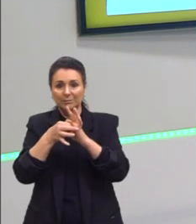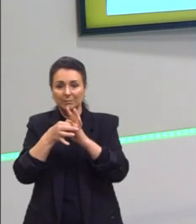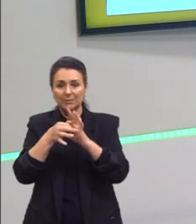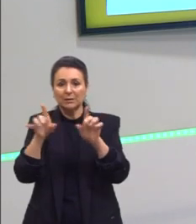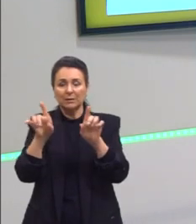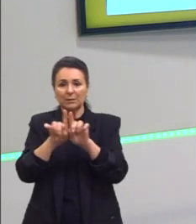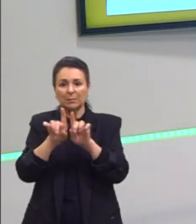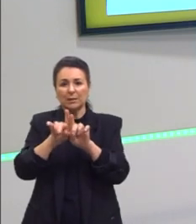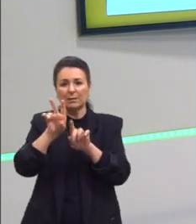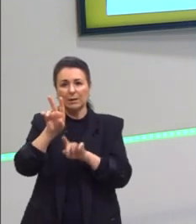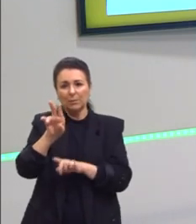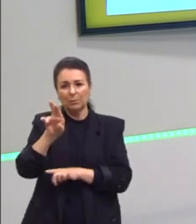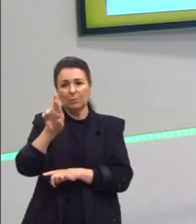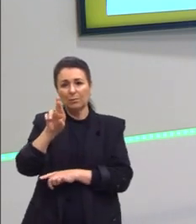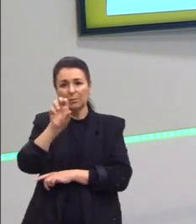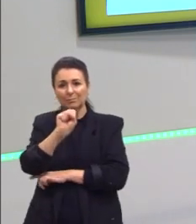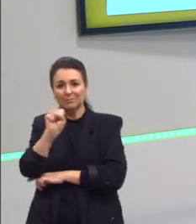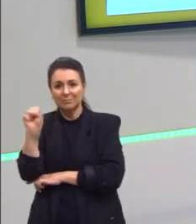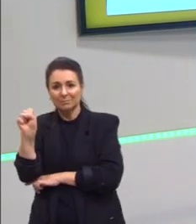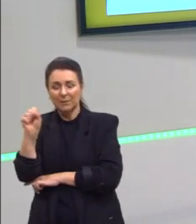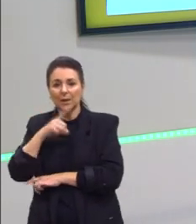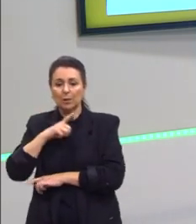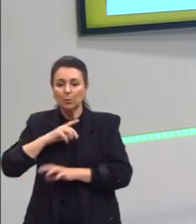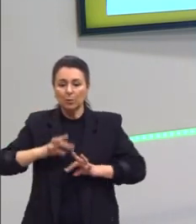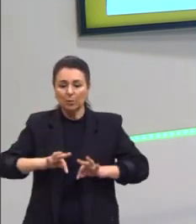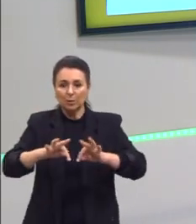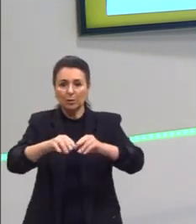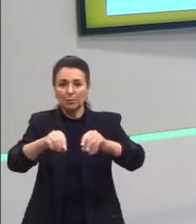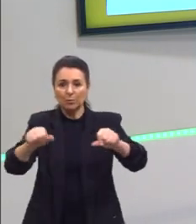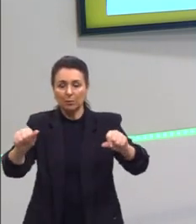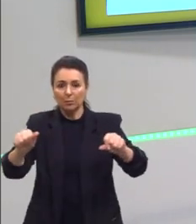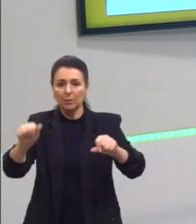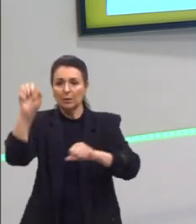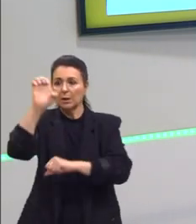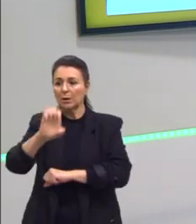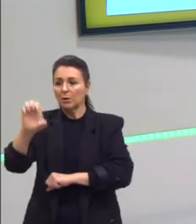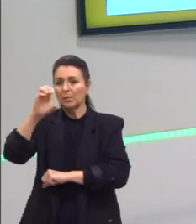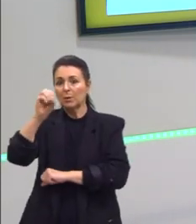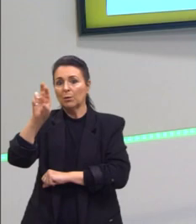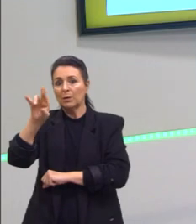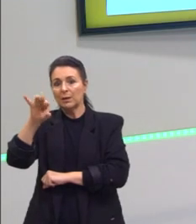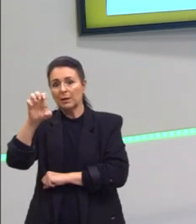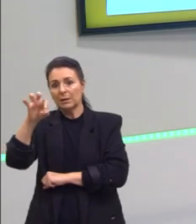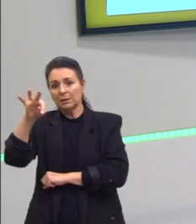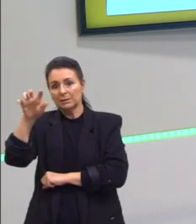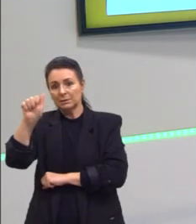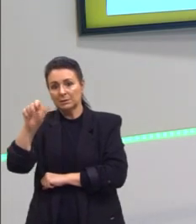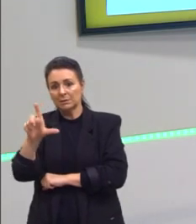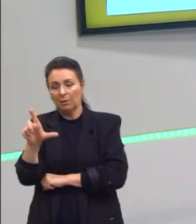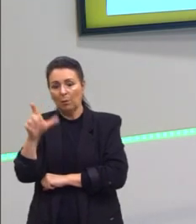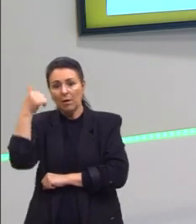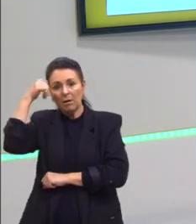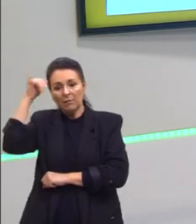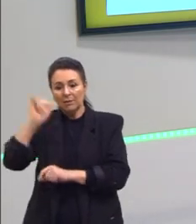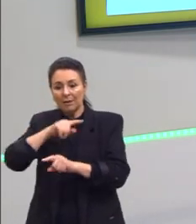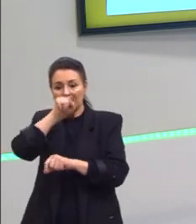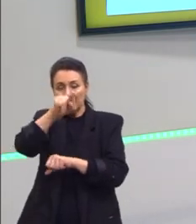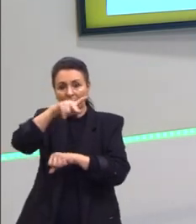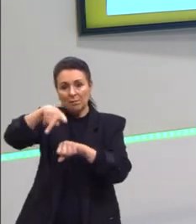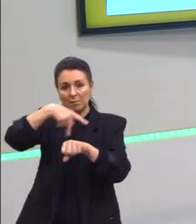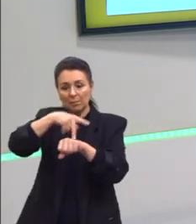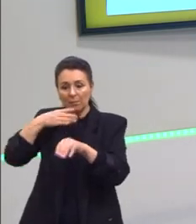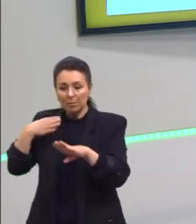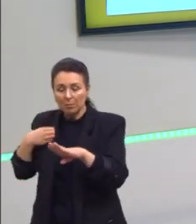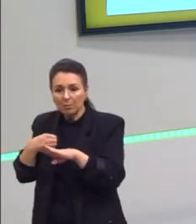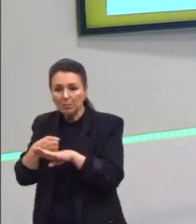urso justamente nos seus no seu território né Na parte da Europa Oriental então evitar que esses países também